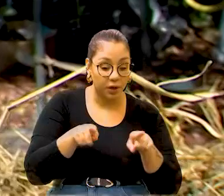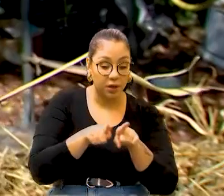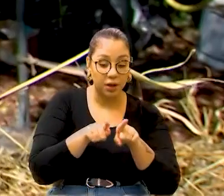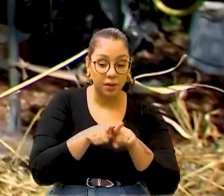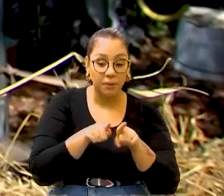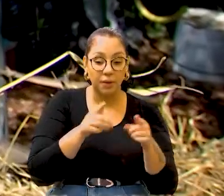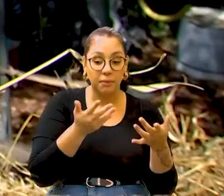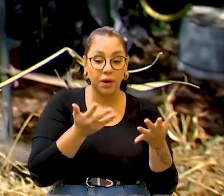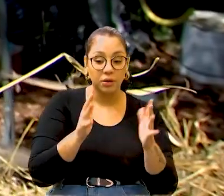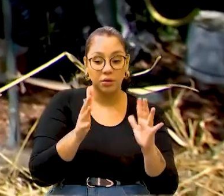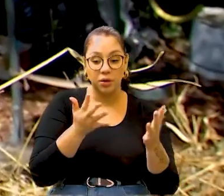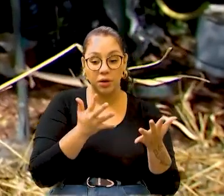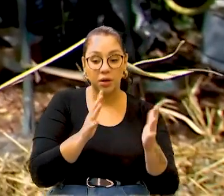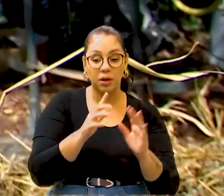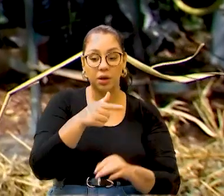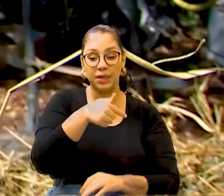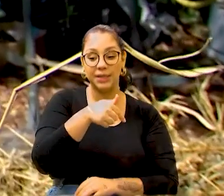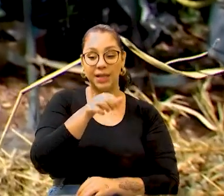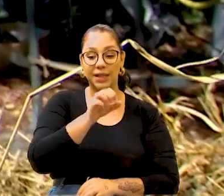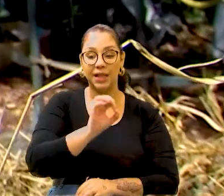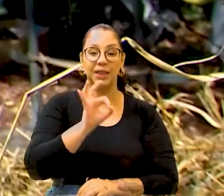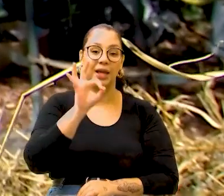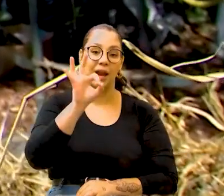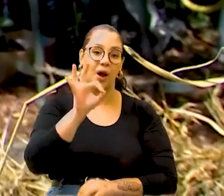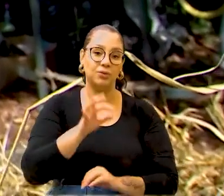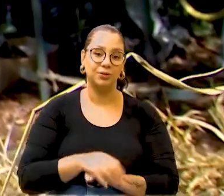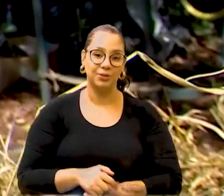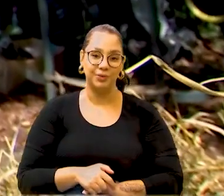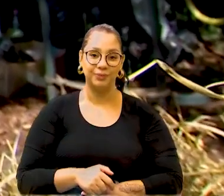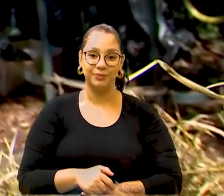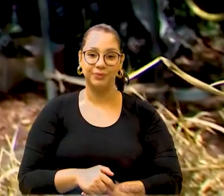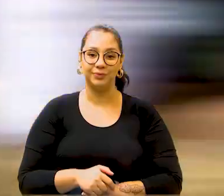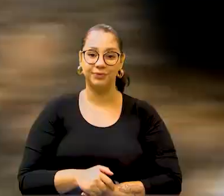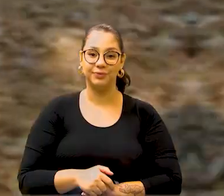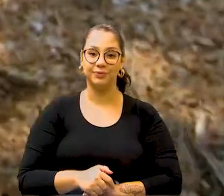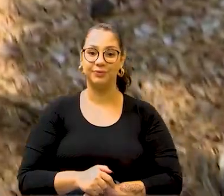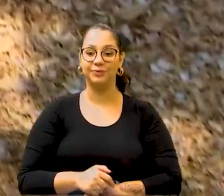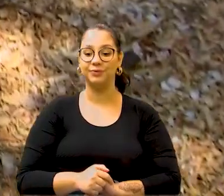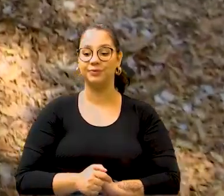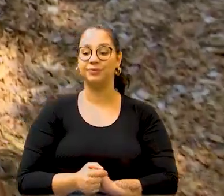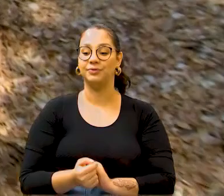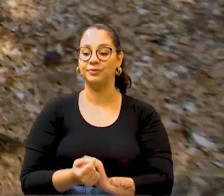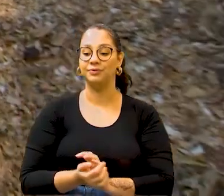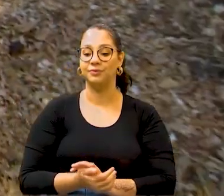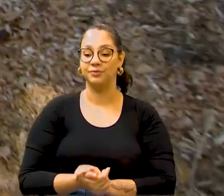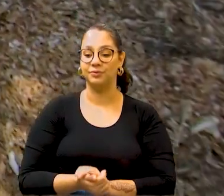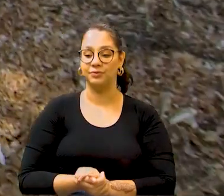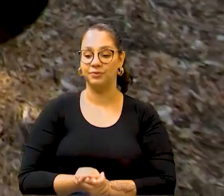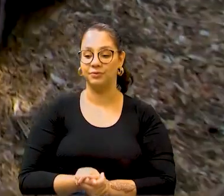aqui dentro, provavelmente deve estar em torno de uns 70 graus.